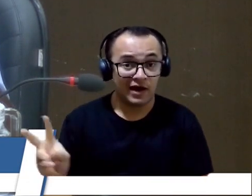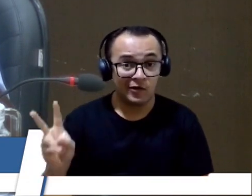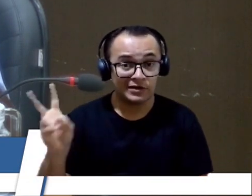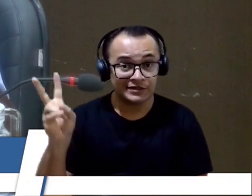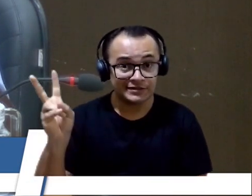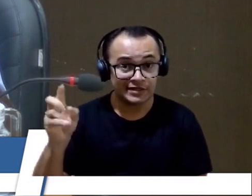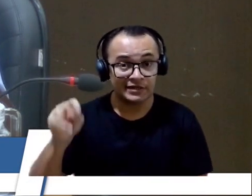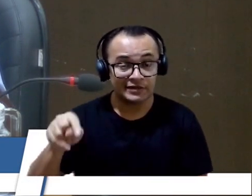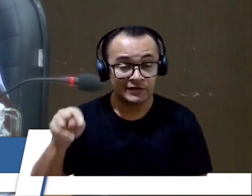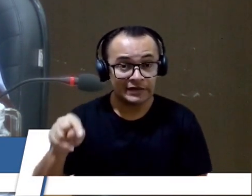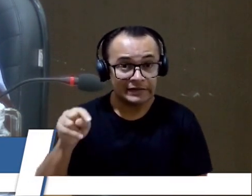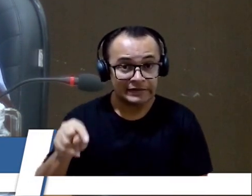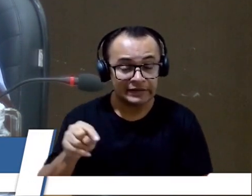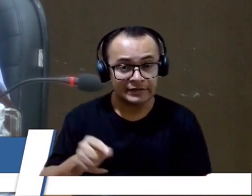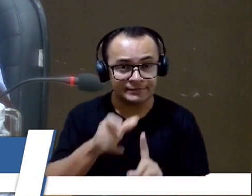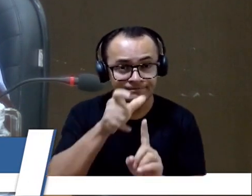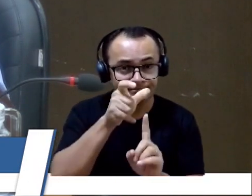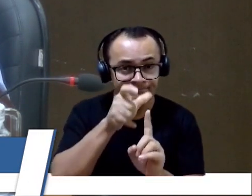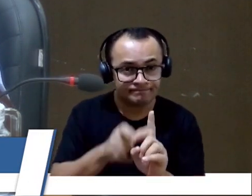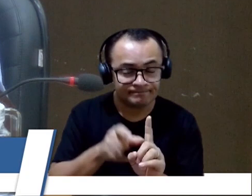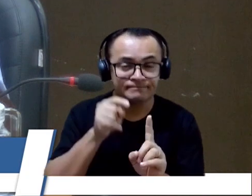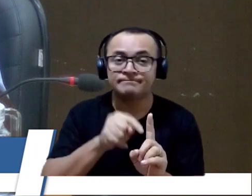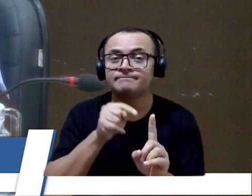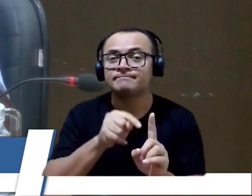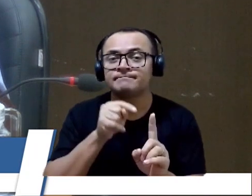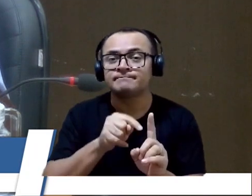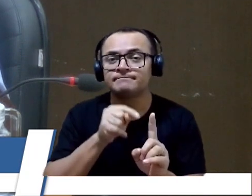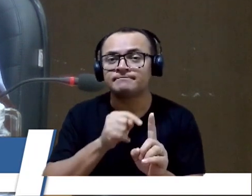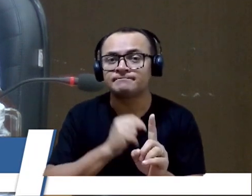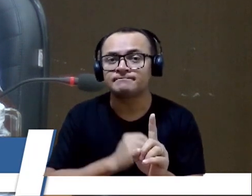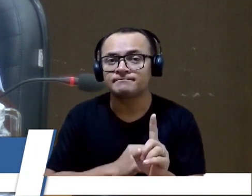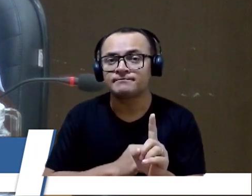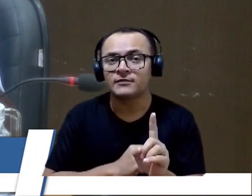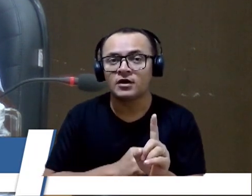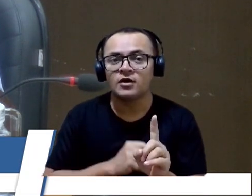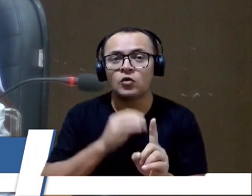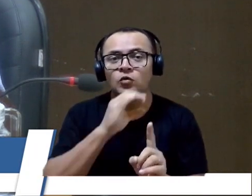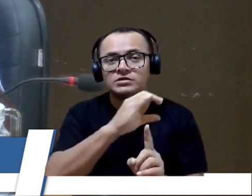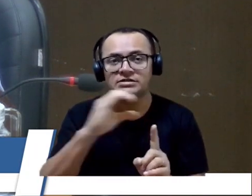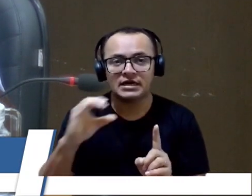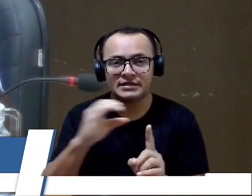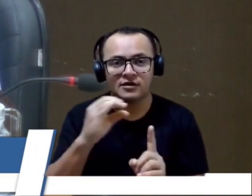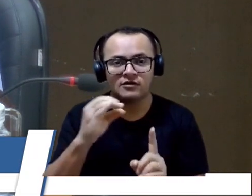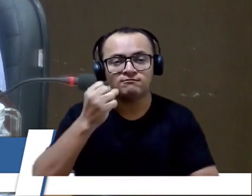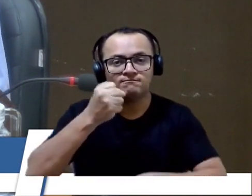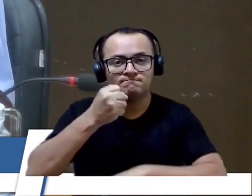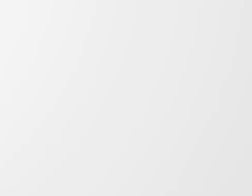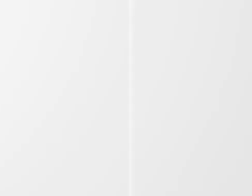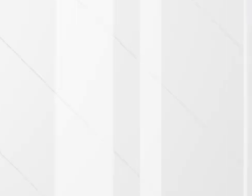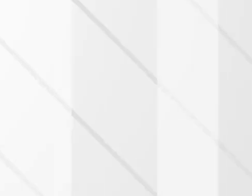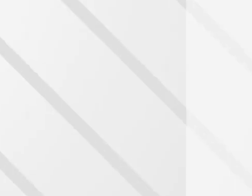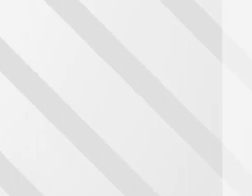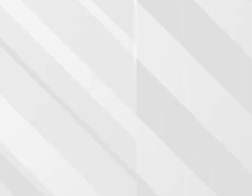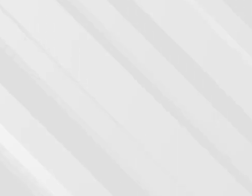legítimo, como diria, o cidadão francano da Gema. Parabéns, viu?